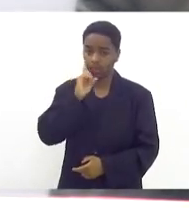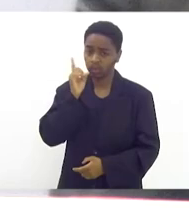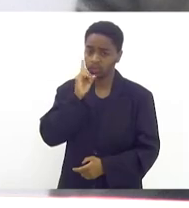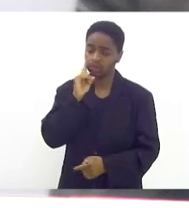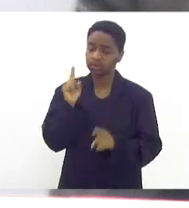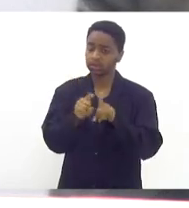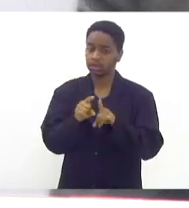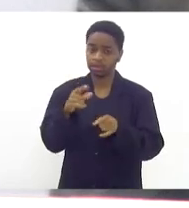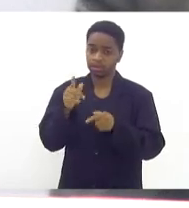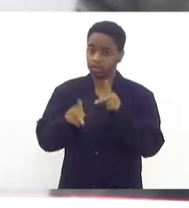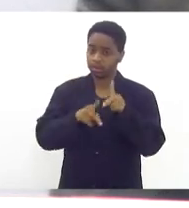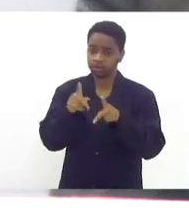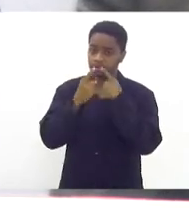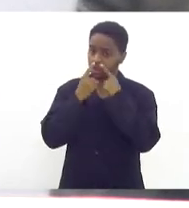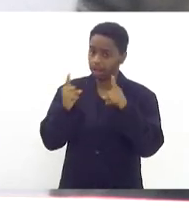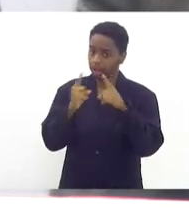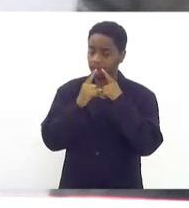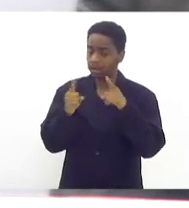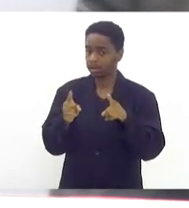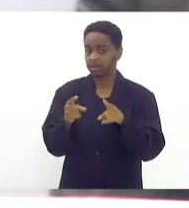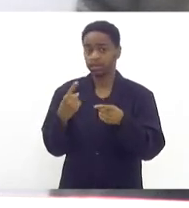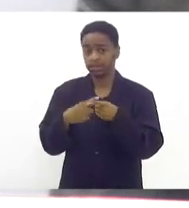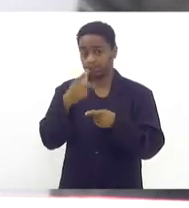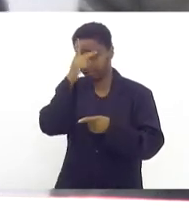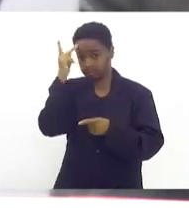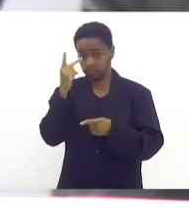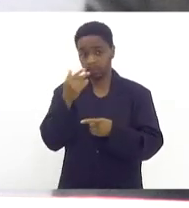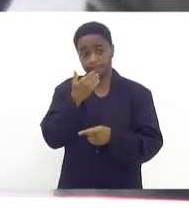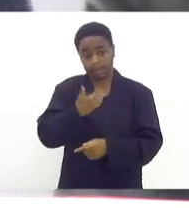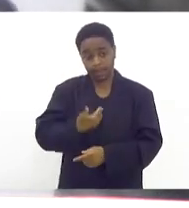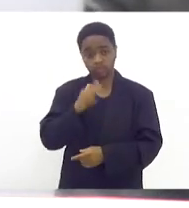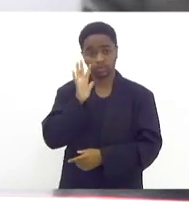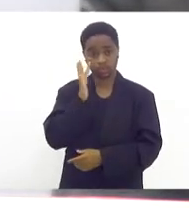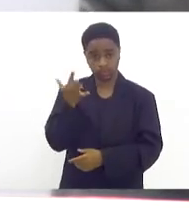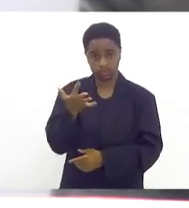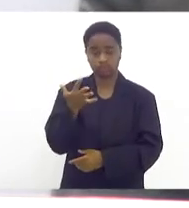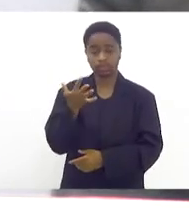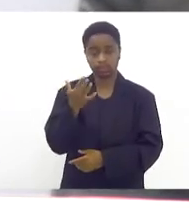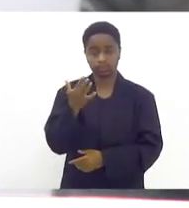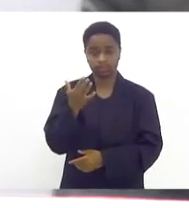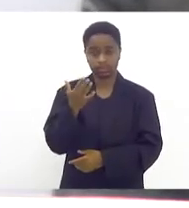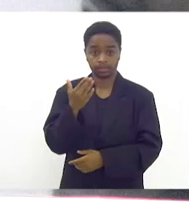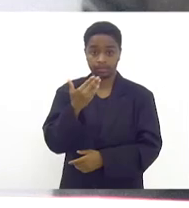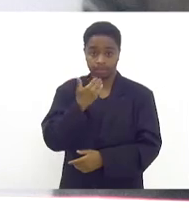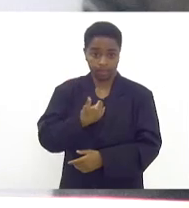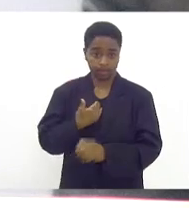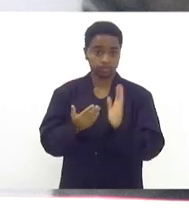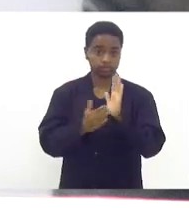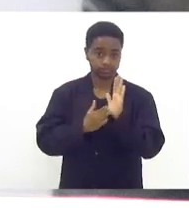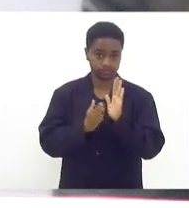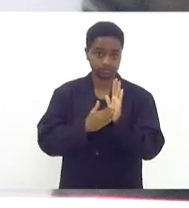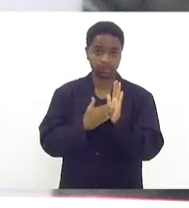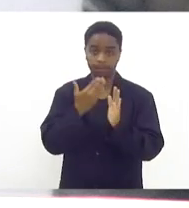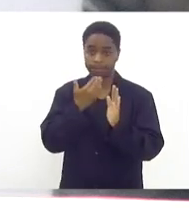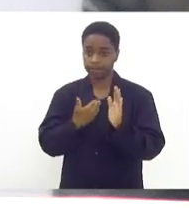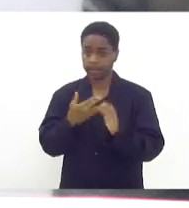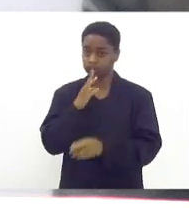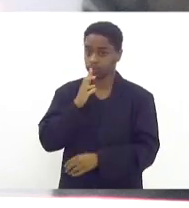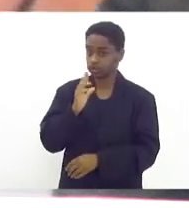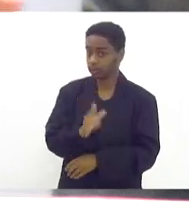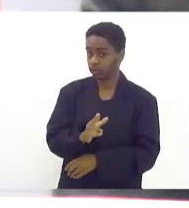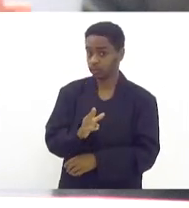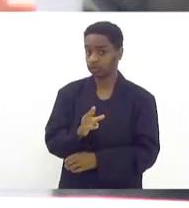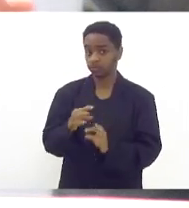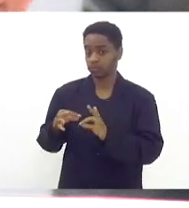também né nos cobram soluções nos cobram e eh propostas respostas